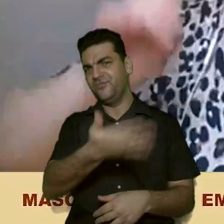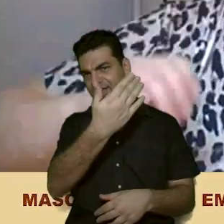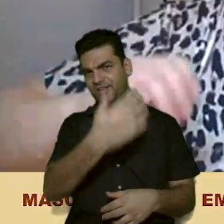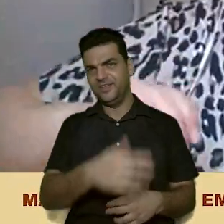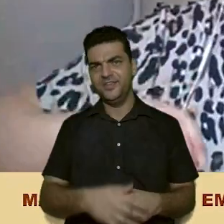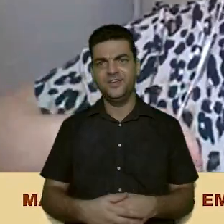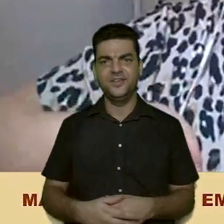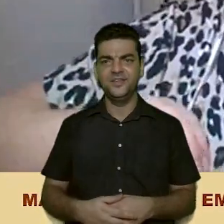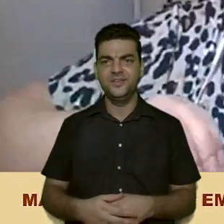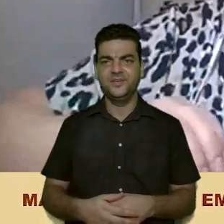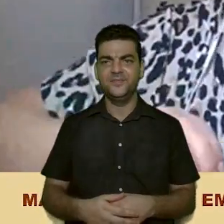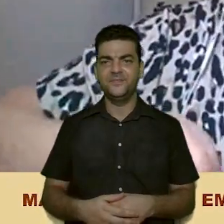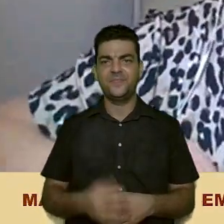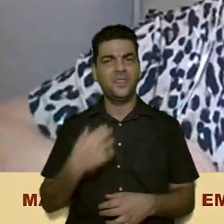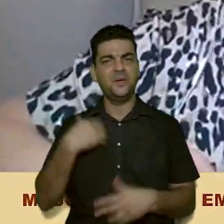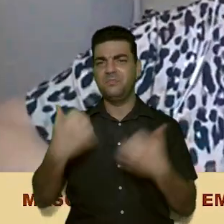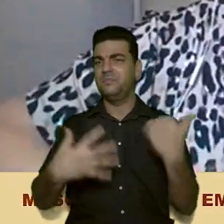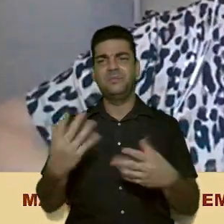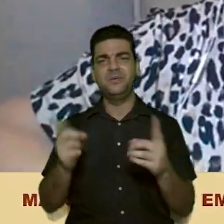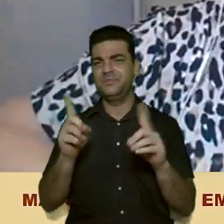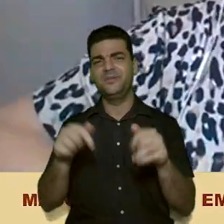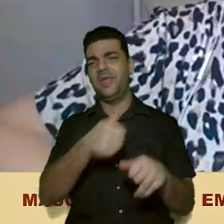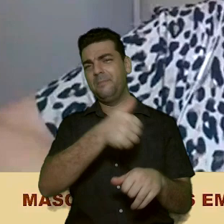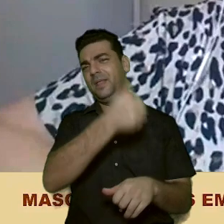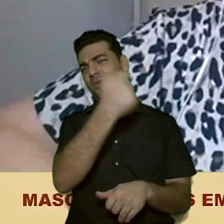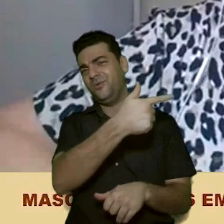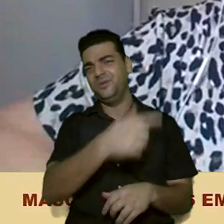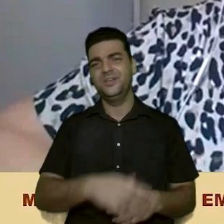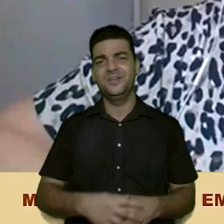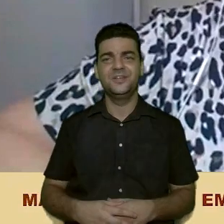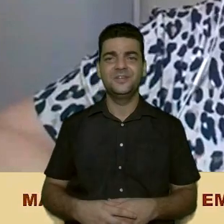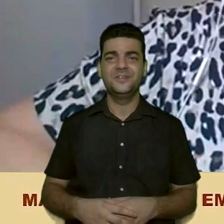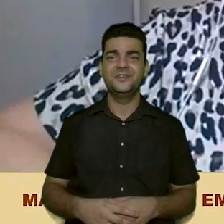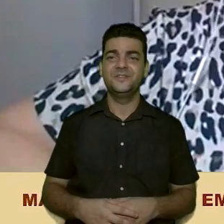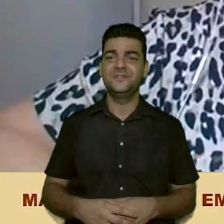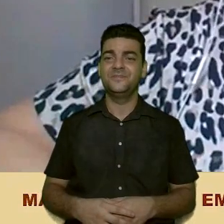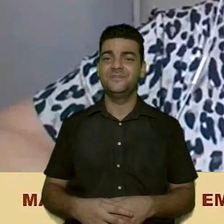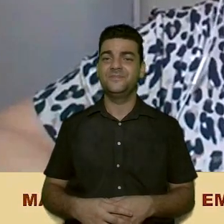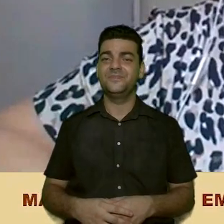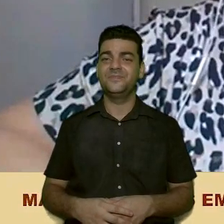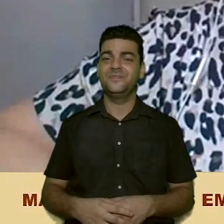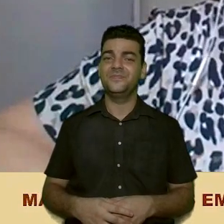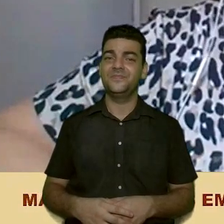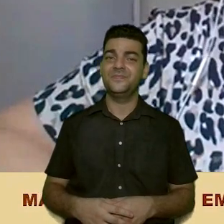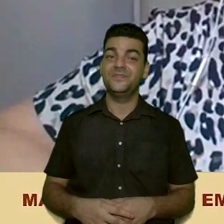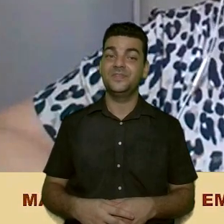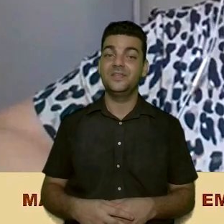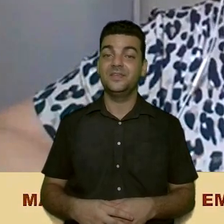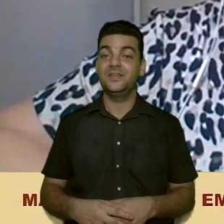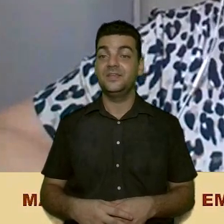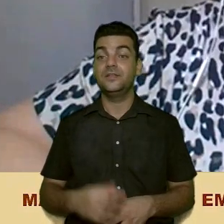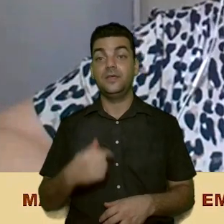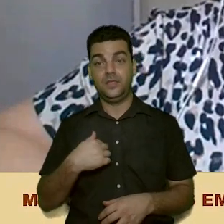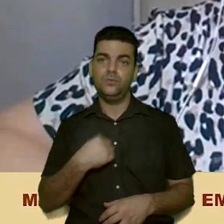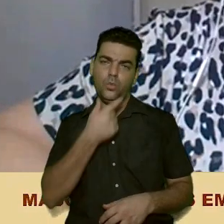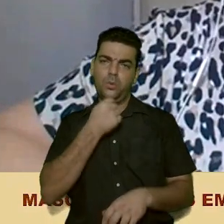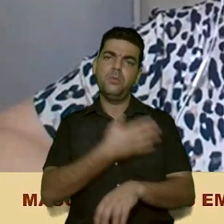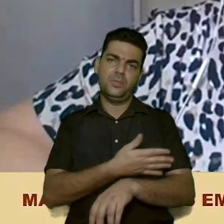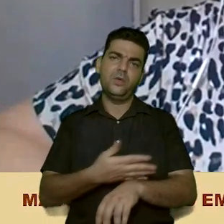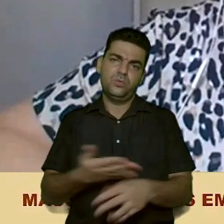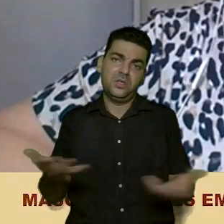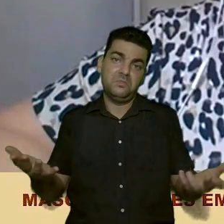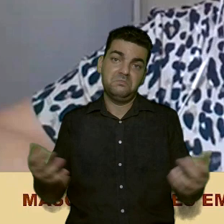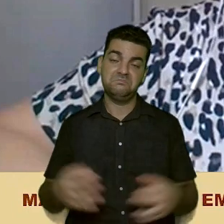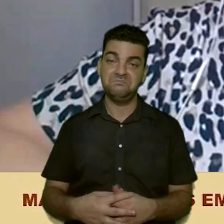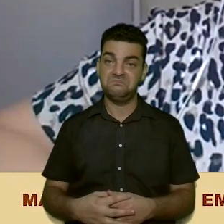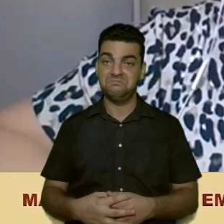já ia sair ganhando dessa história. Assim, eu sou muito, né? Eu sou um homem, né, branco,